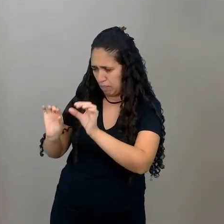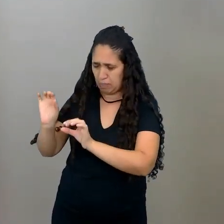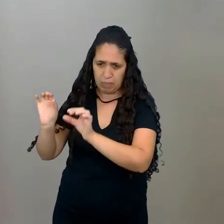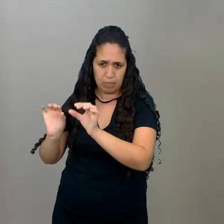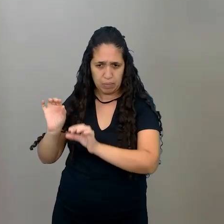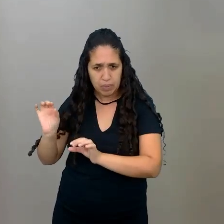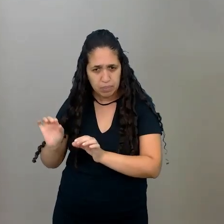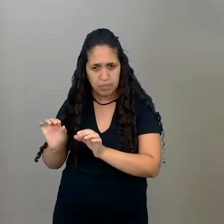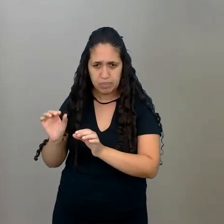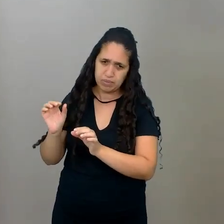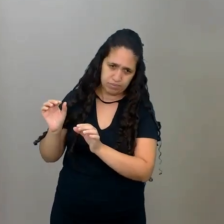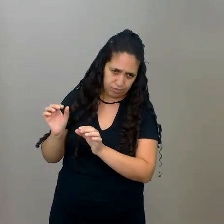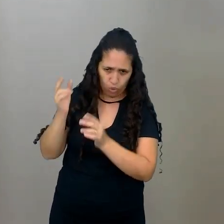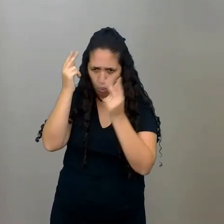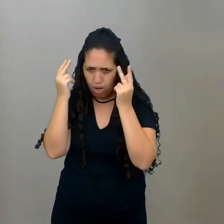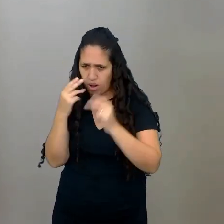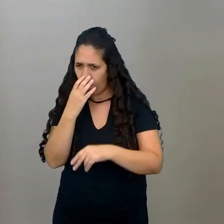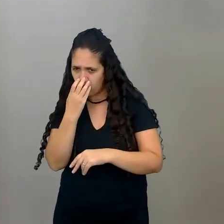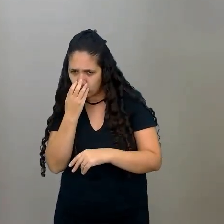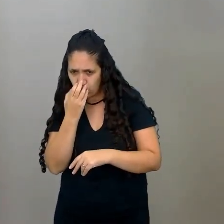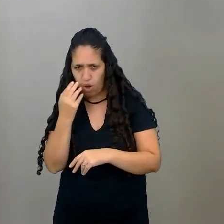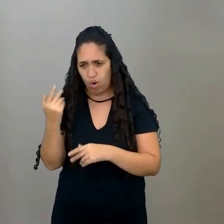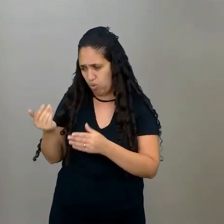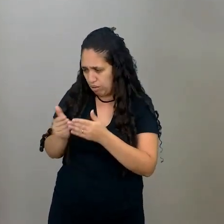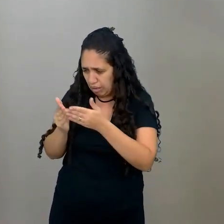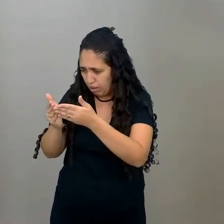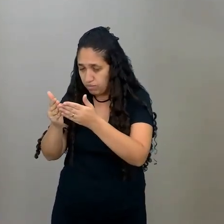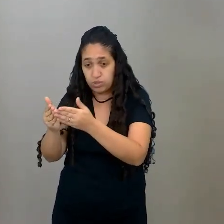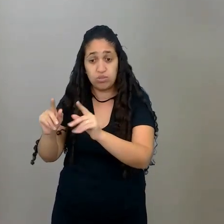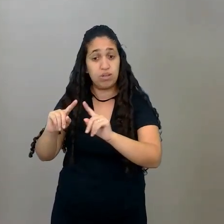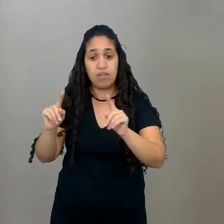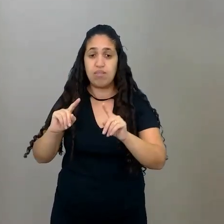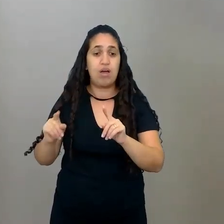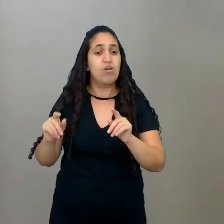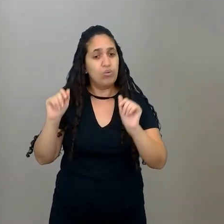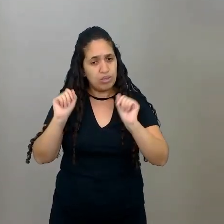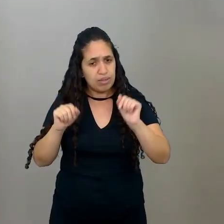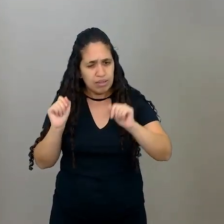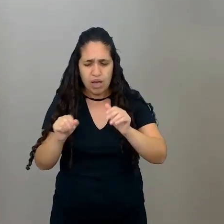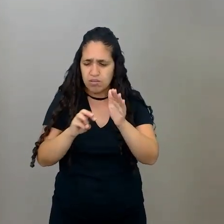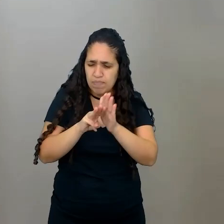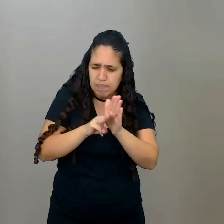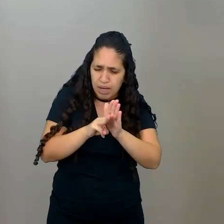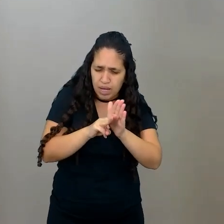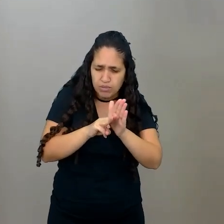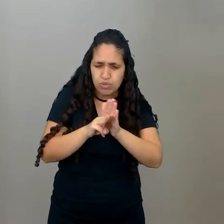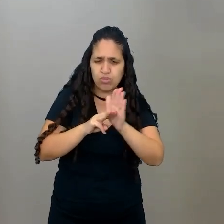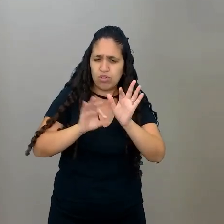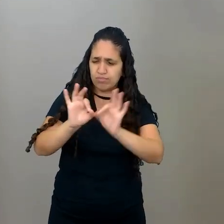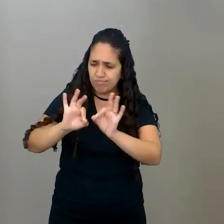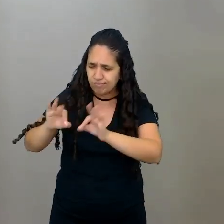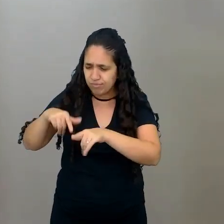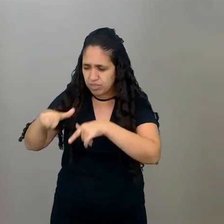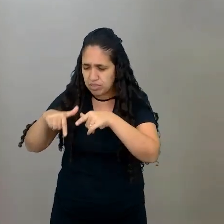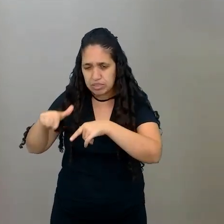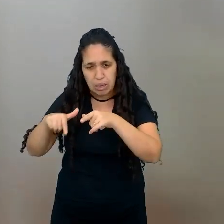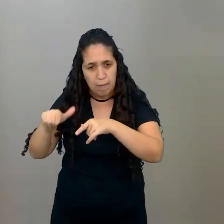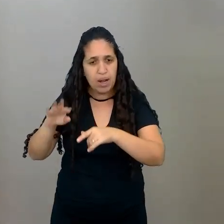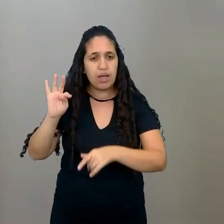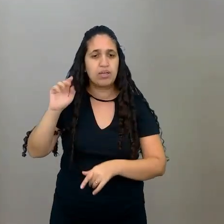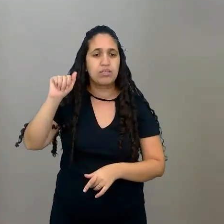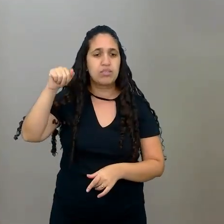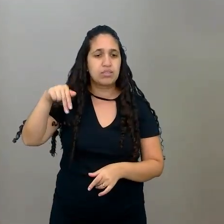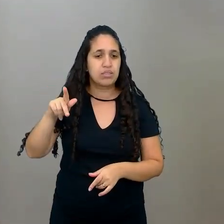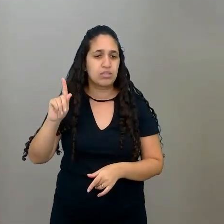homenzinhos, construir coelho, construir cachorro, construir navio. Ele tem o quê? Toda uma metodologia para a gente trabalhar com os Tangrams, para a gente